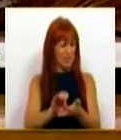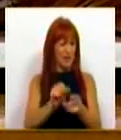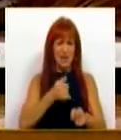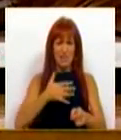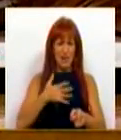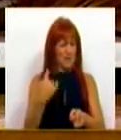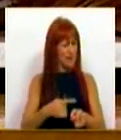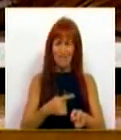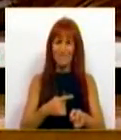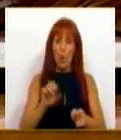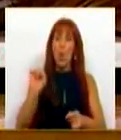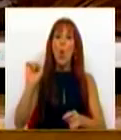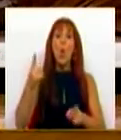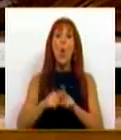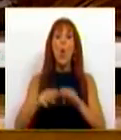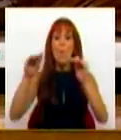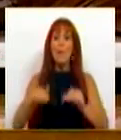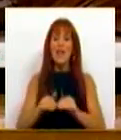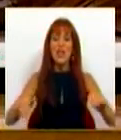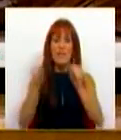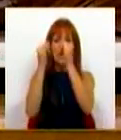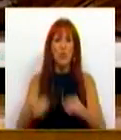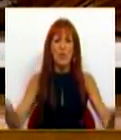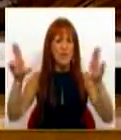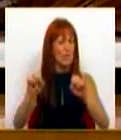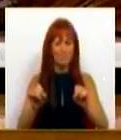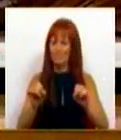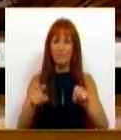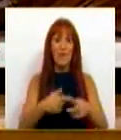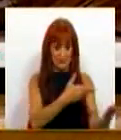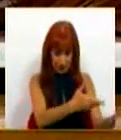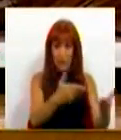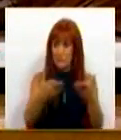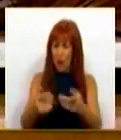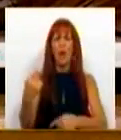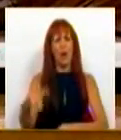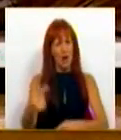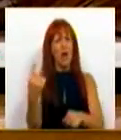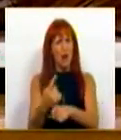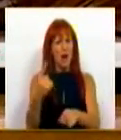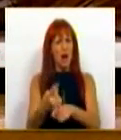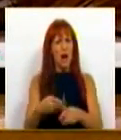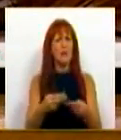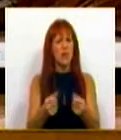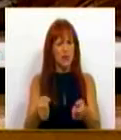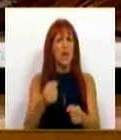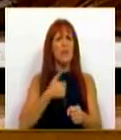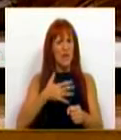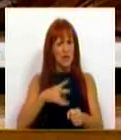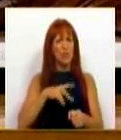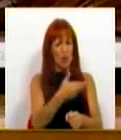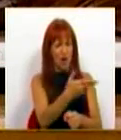das empresas ou o baixo nível de inovação, presentes ainda no tecido empresarial